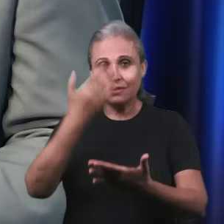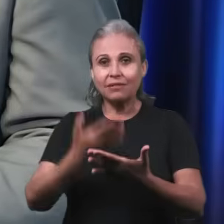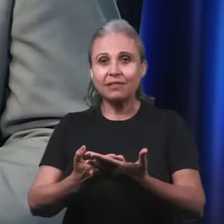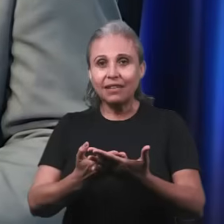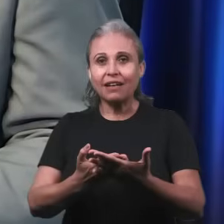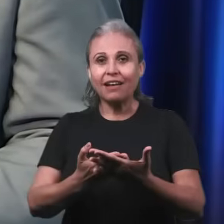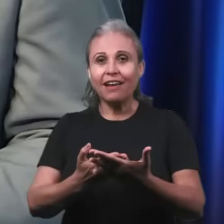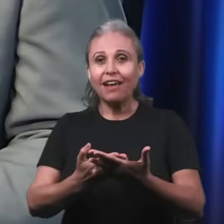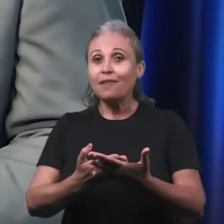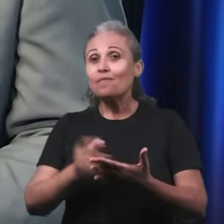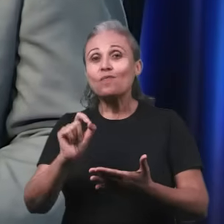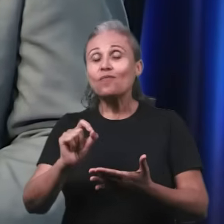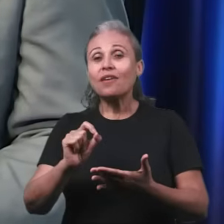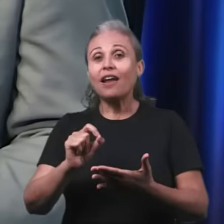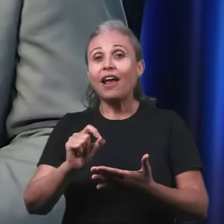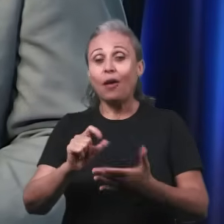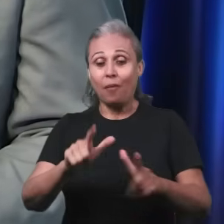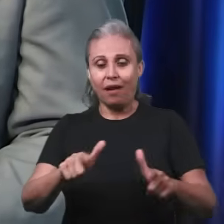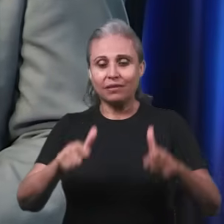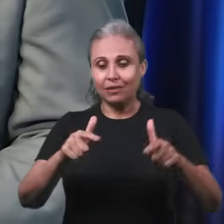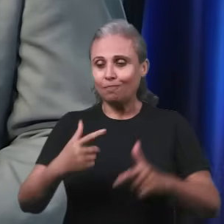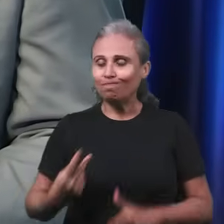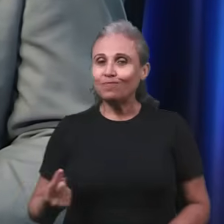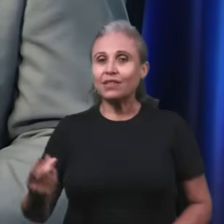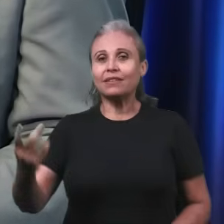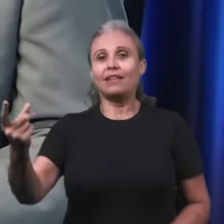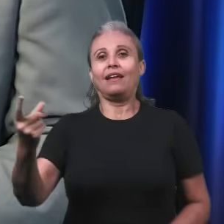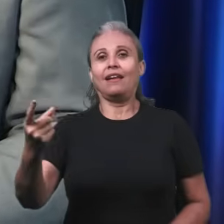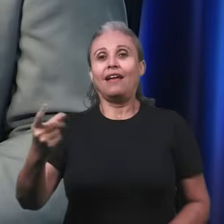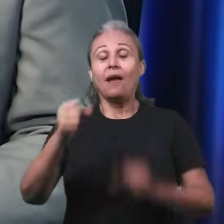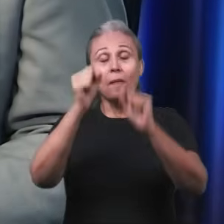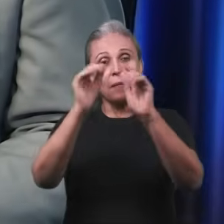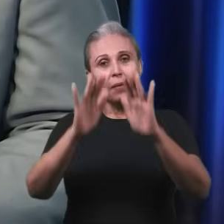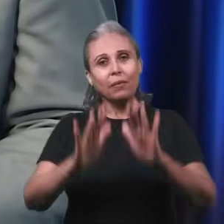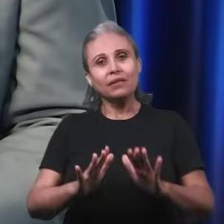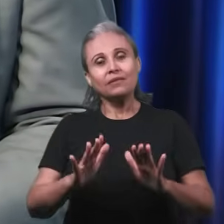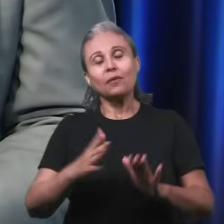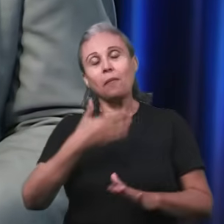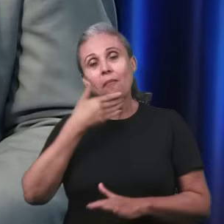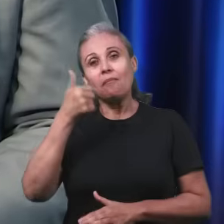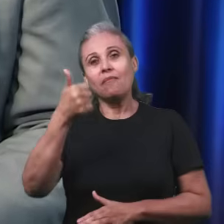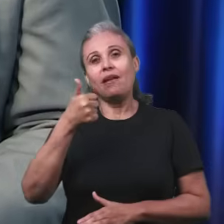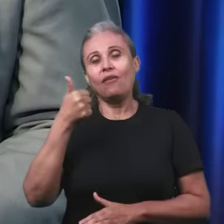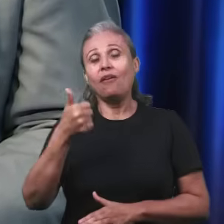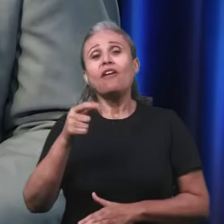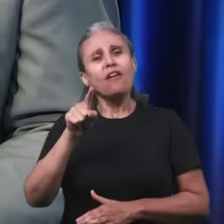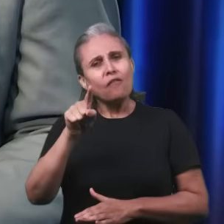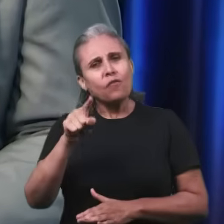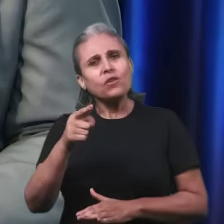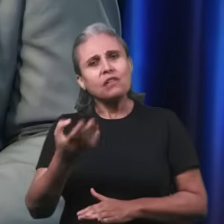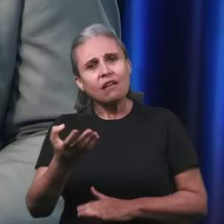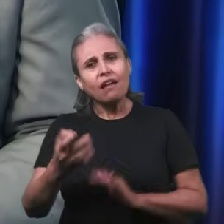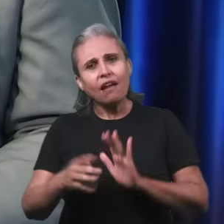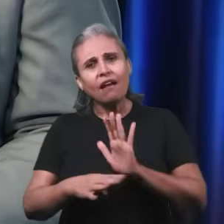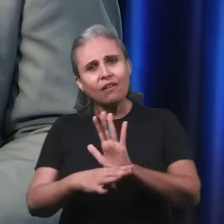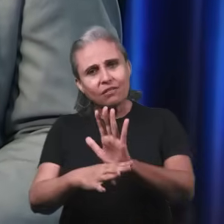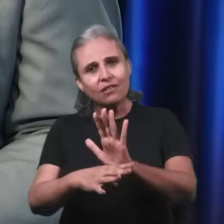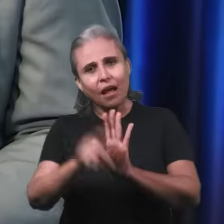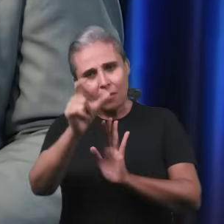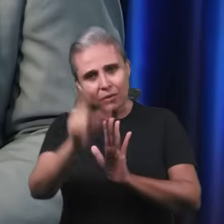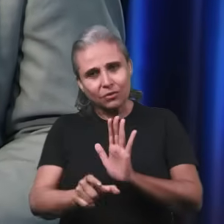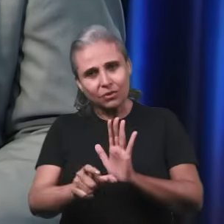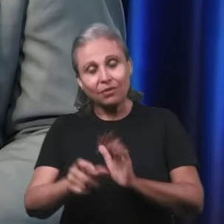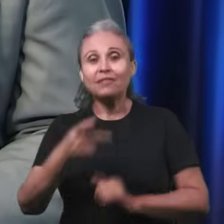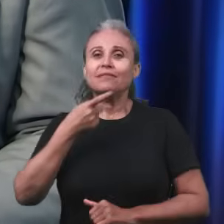vida eterna. Então é o maior benefício. Então, você quer ajudar alguém, fale de Jesus para